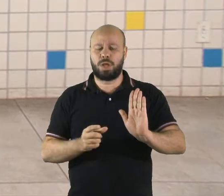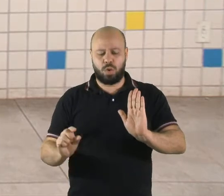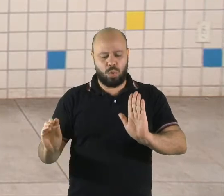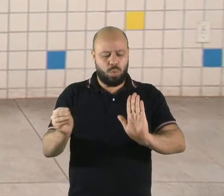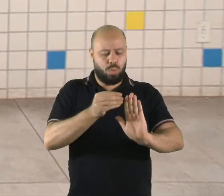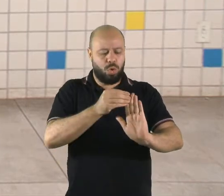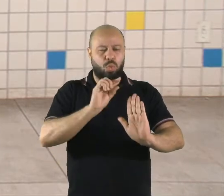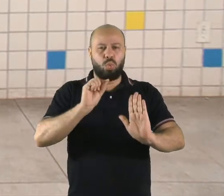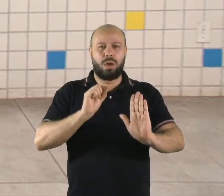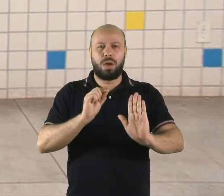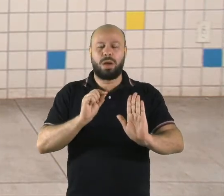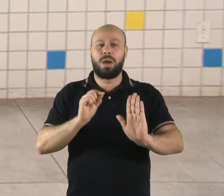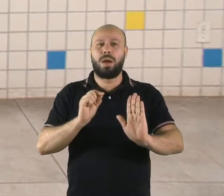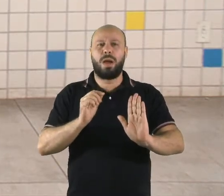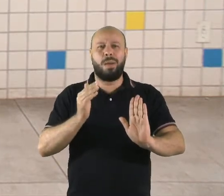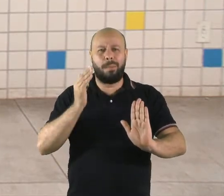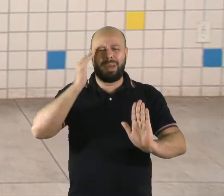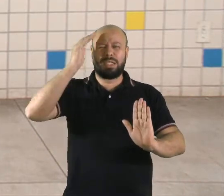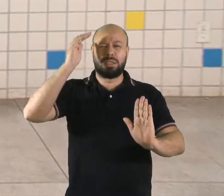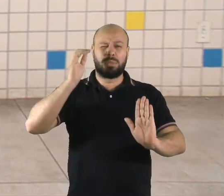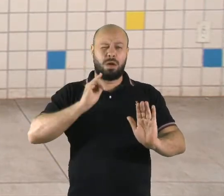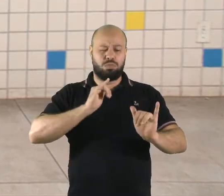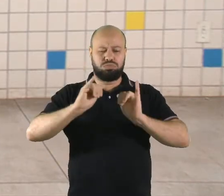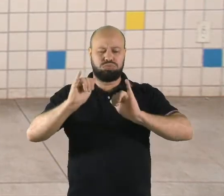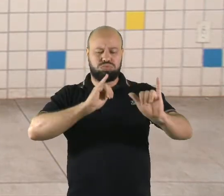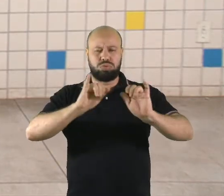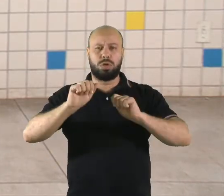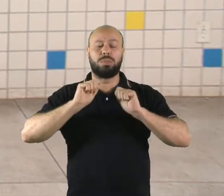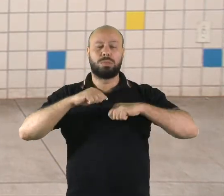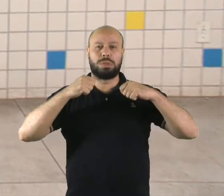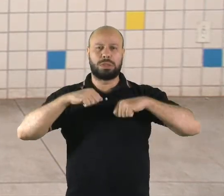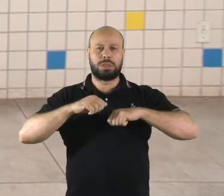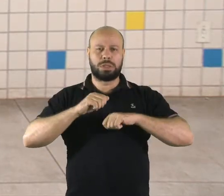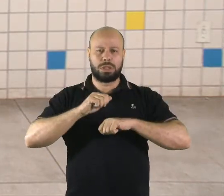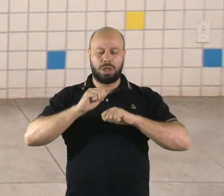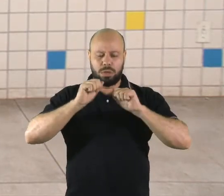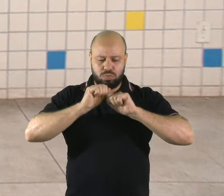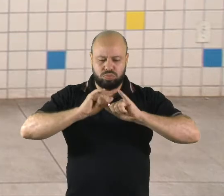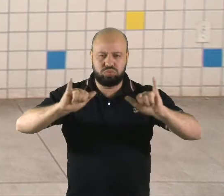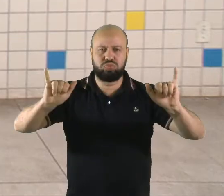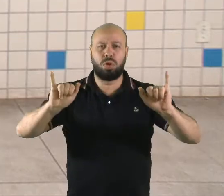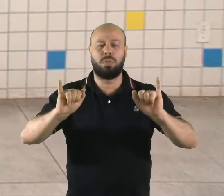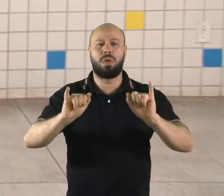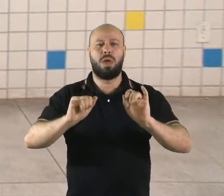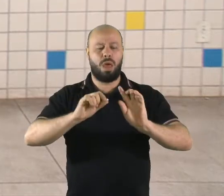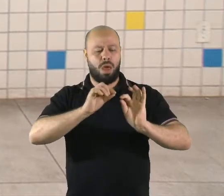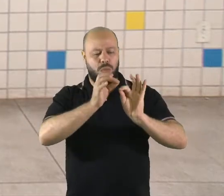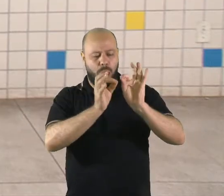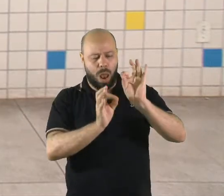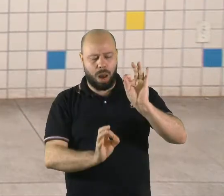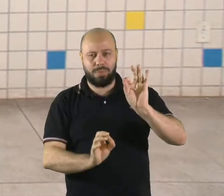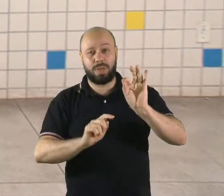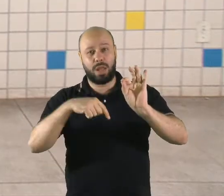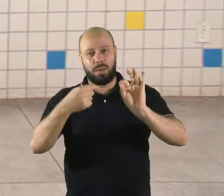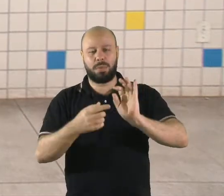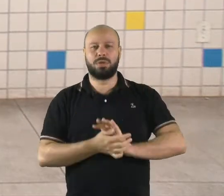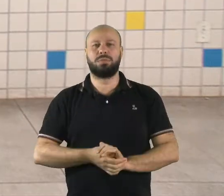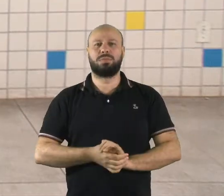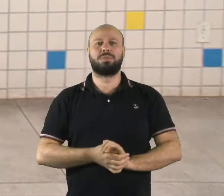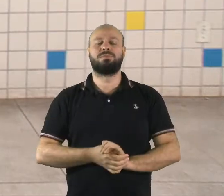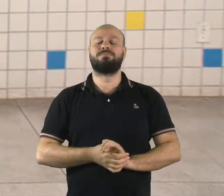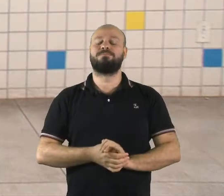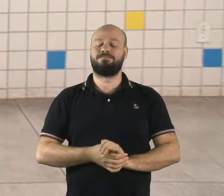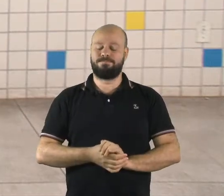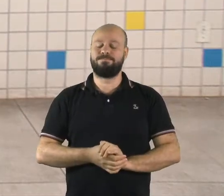as principais informações que você vai dizer ao longo do seu texto. E esse detalhamento